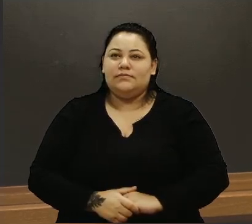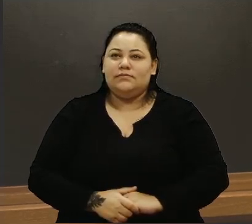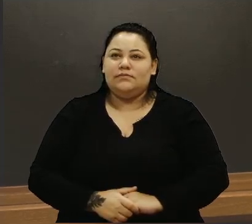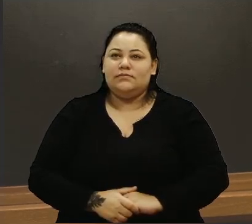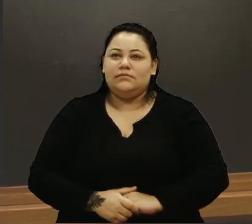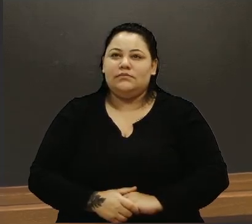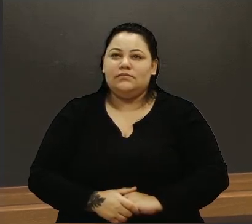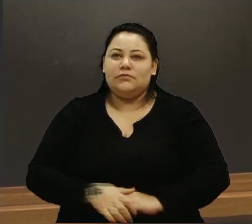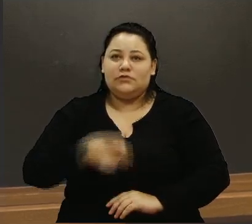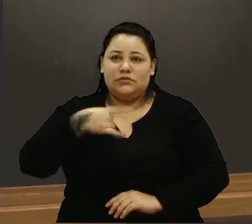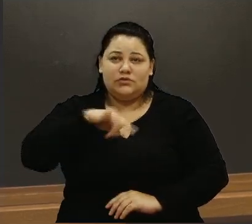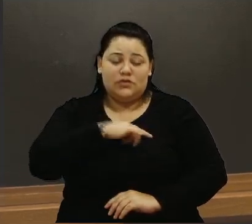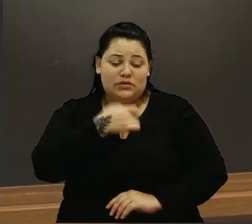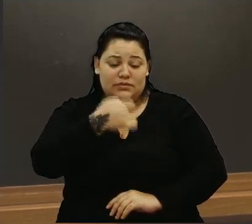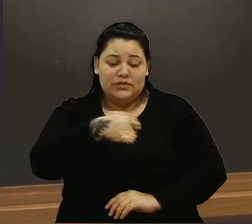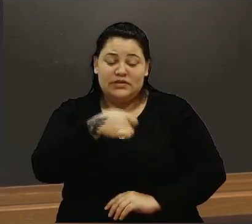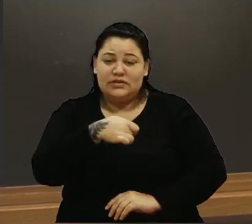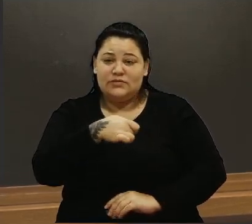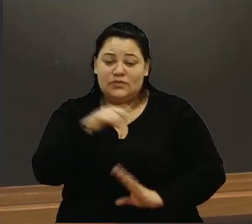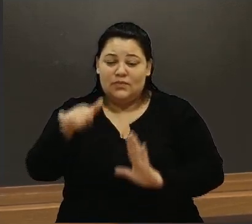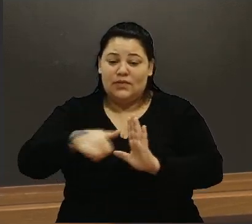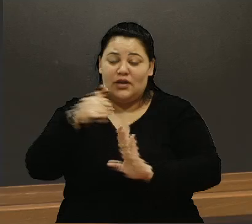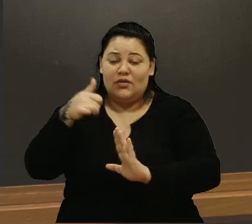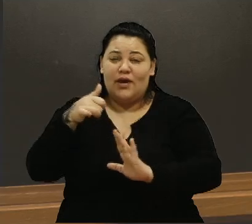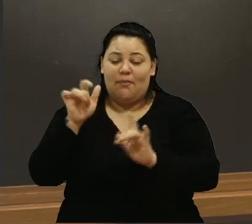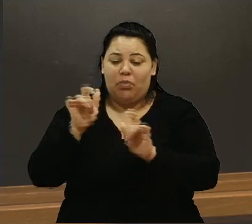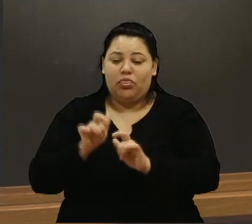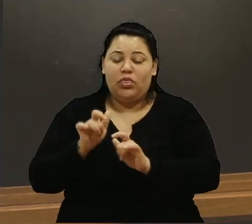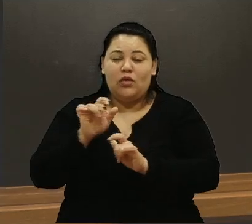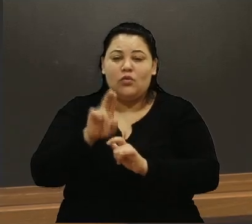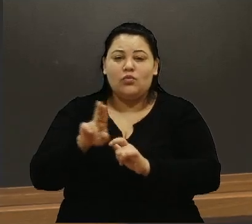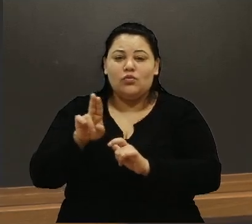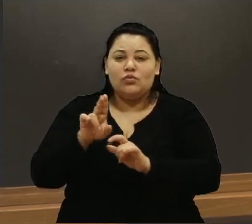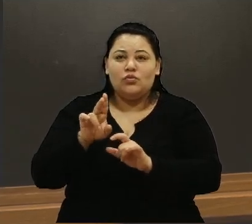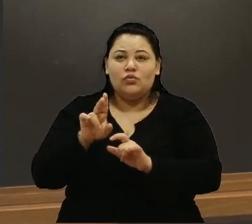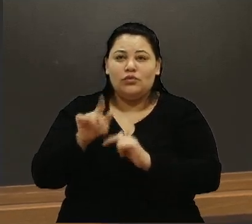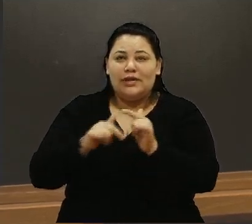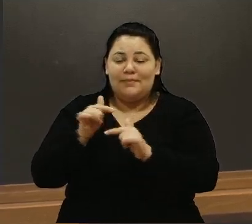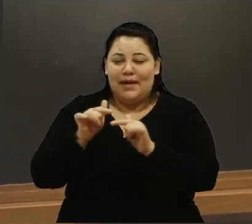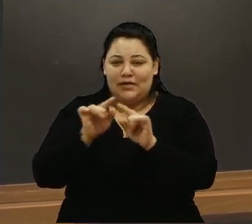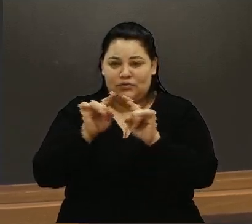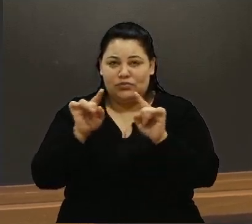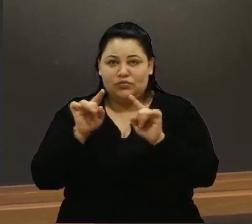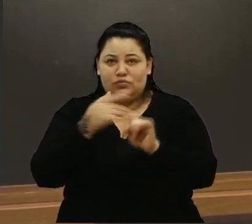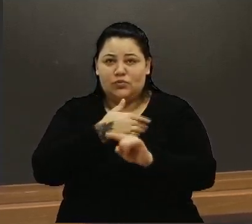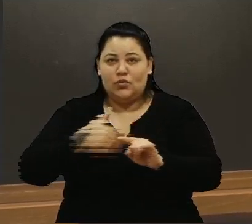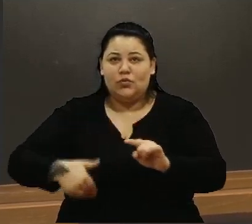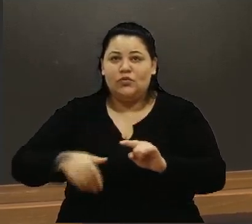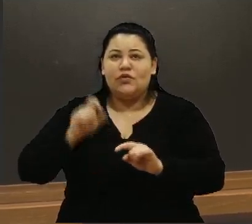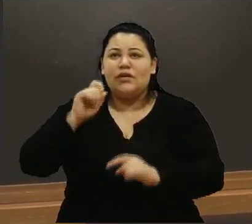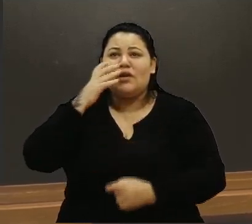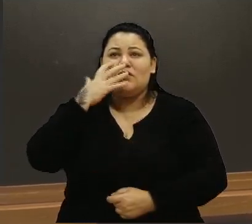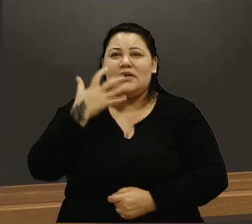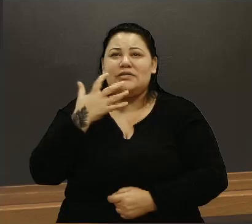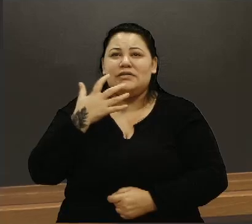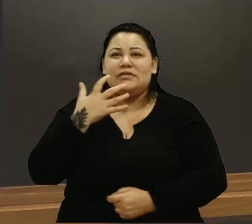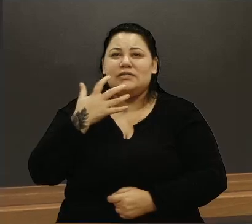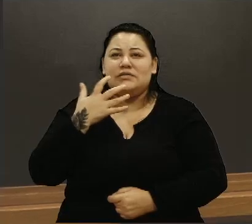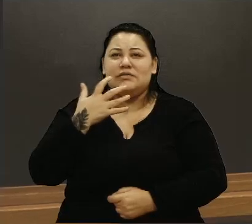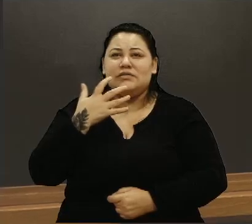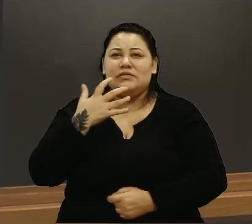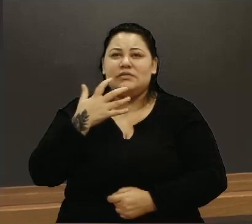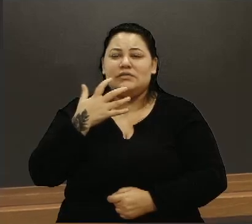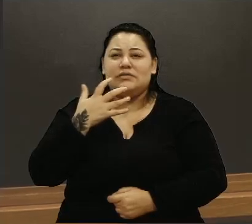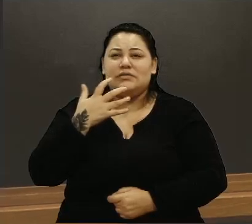otimizar o serviço público. E o que acontece é a falta de respeito com quem é